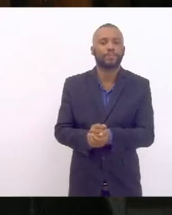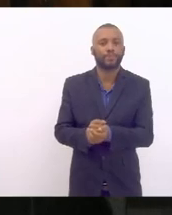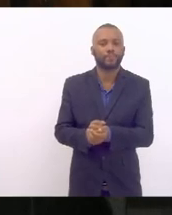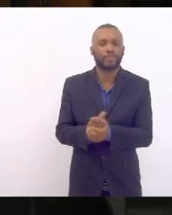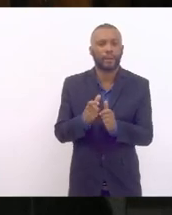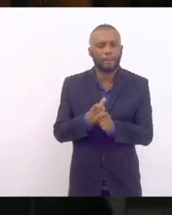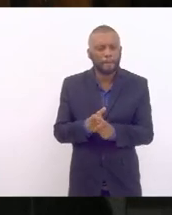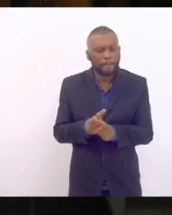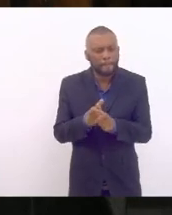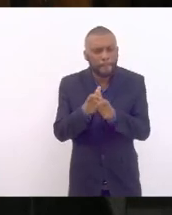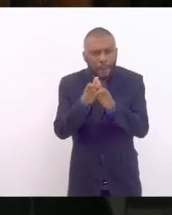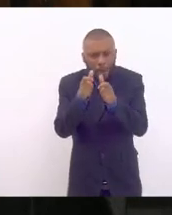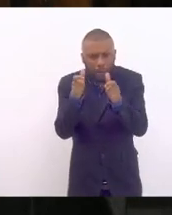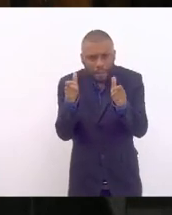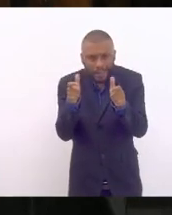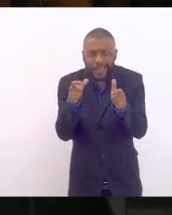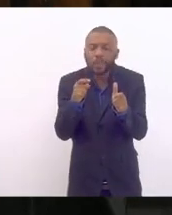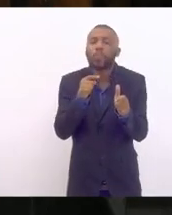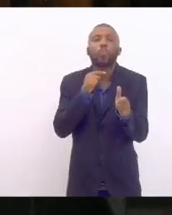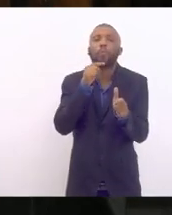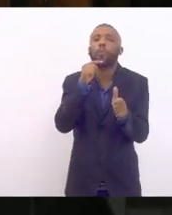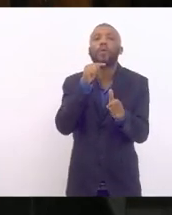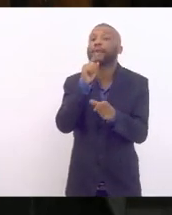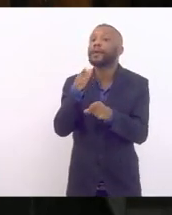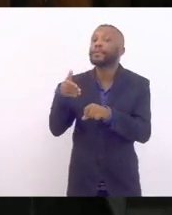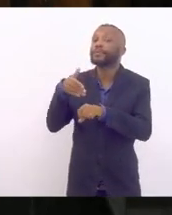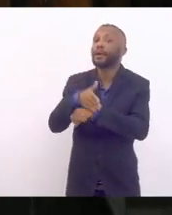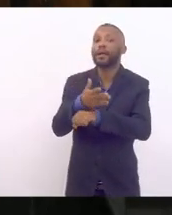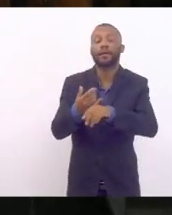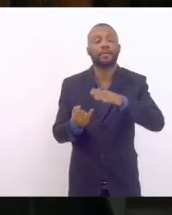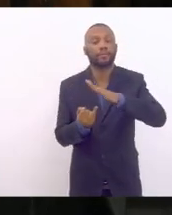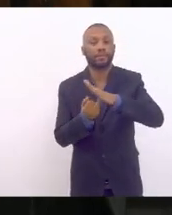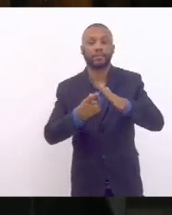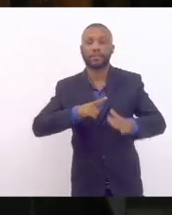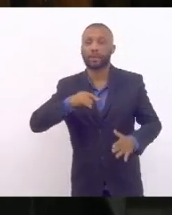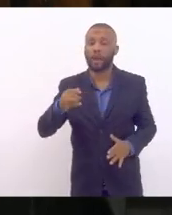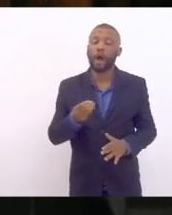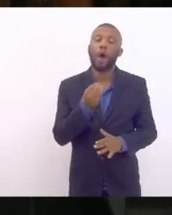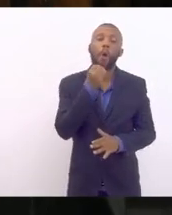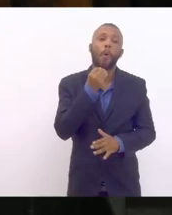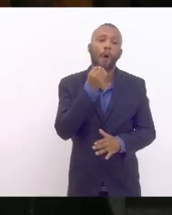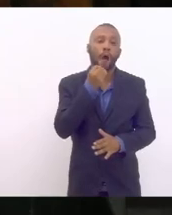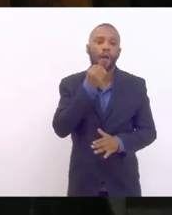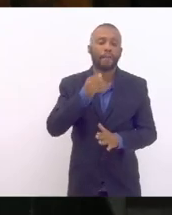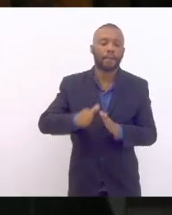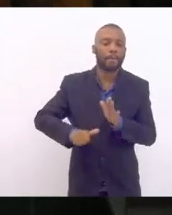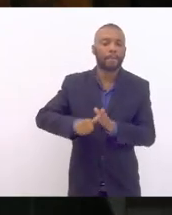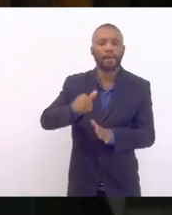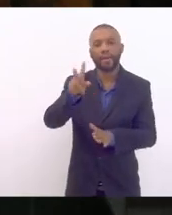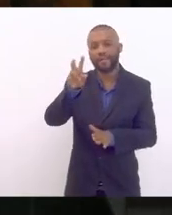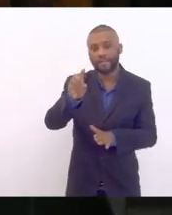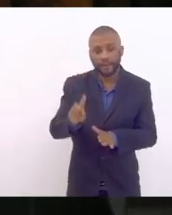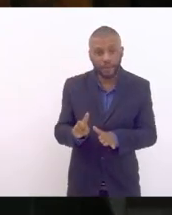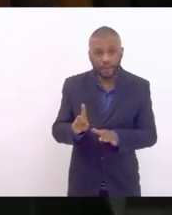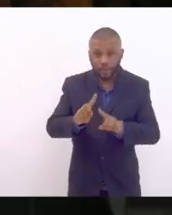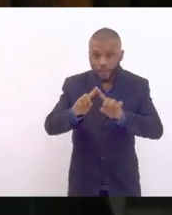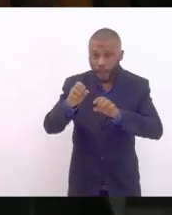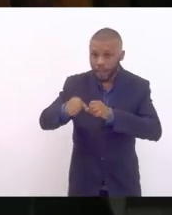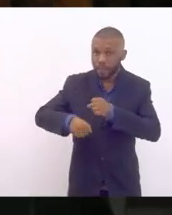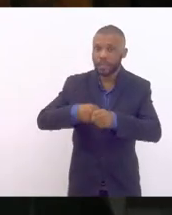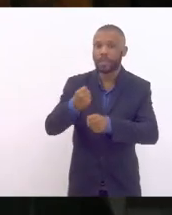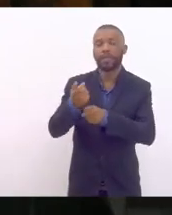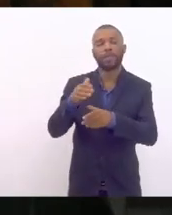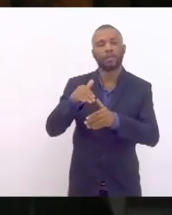parte daqueles que não chegava Nossa instituição estão tendo oportunidade pela primeira vez mas eles vão esse ano